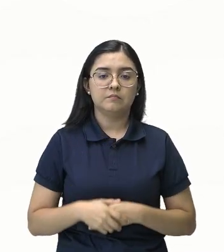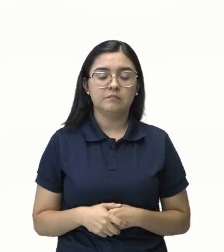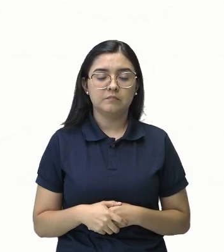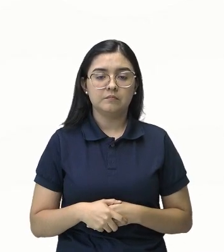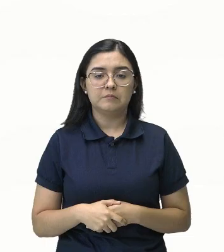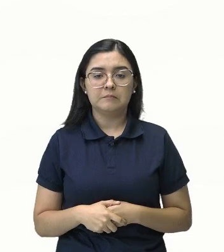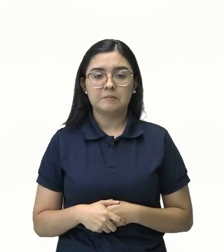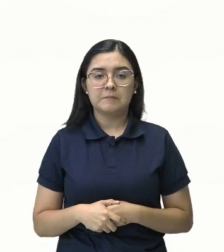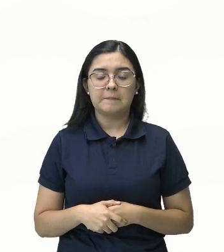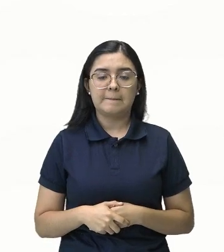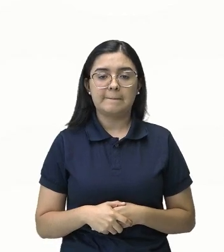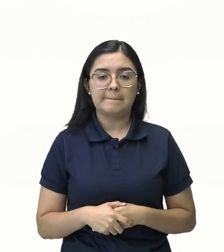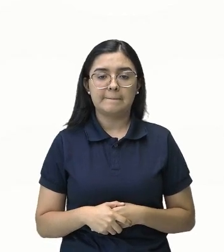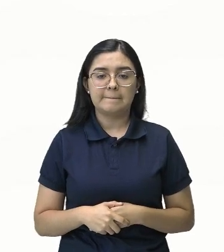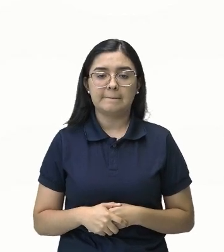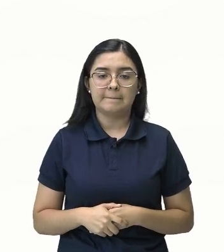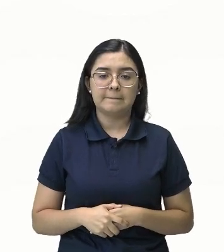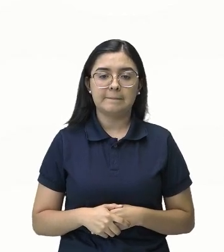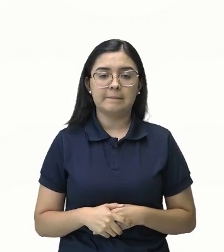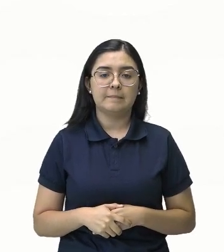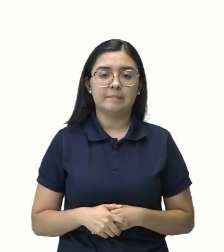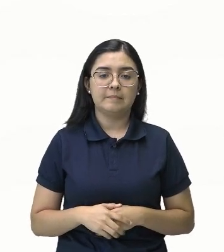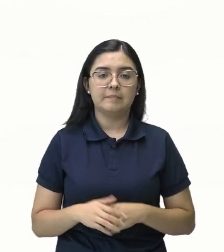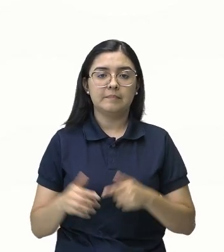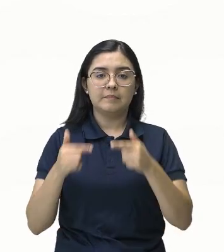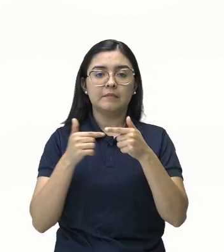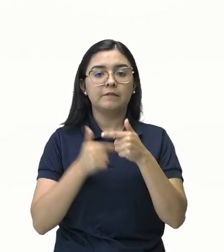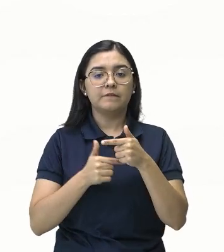66 dividido por 3,